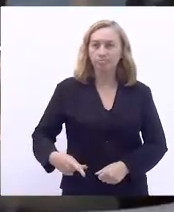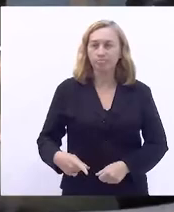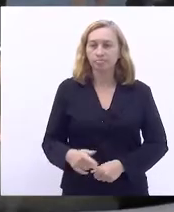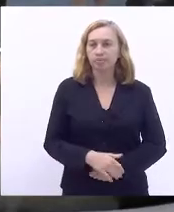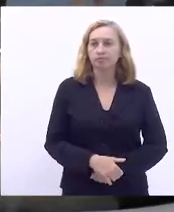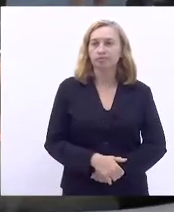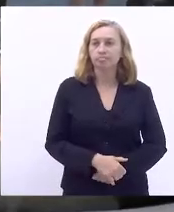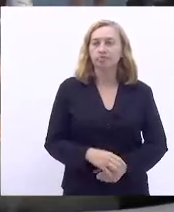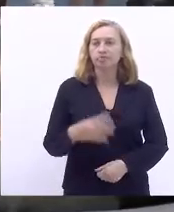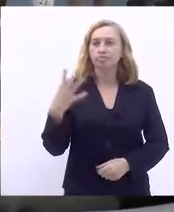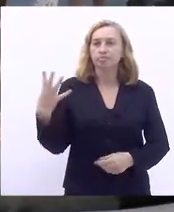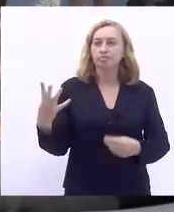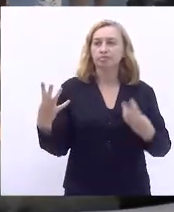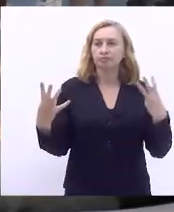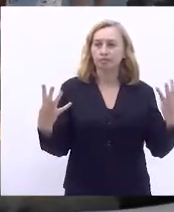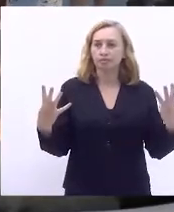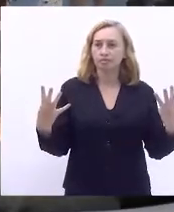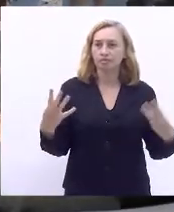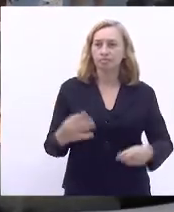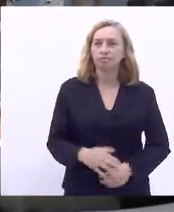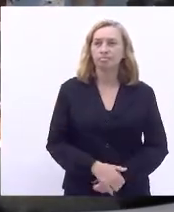Então, 4-3.